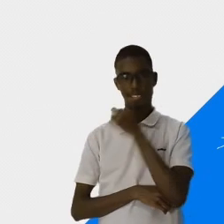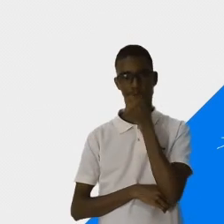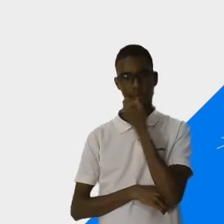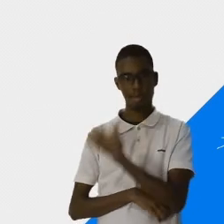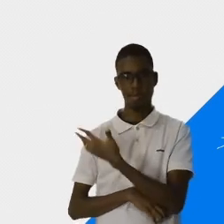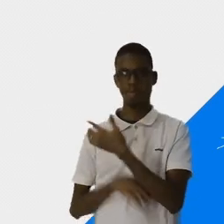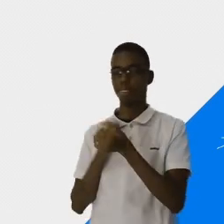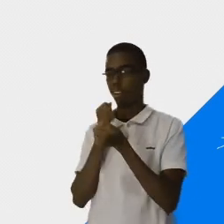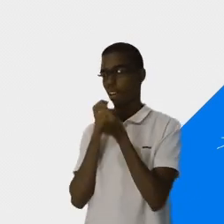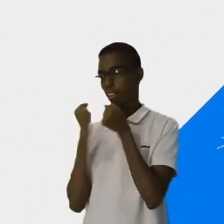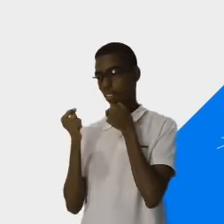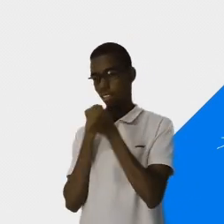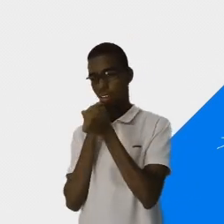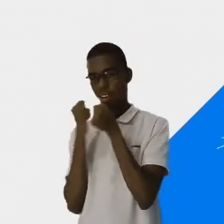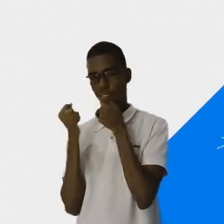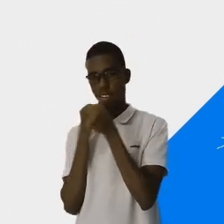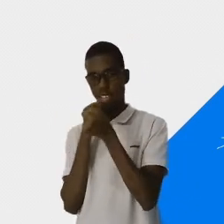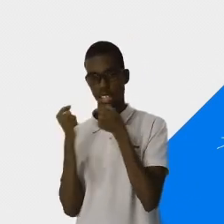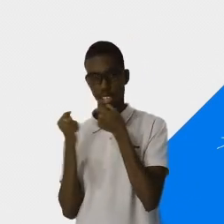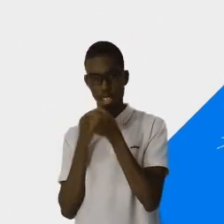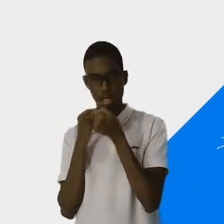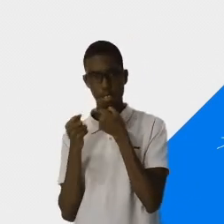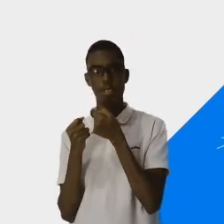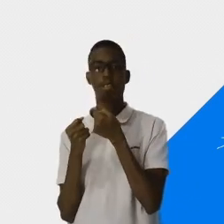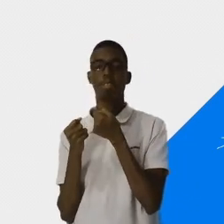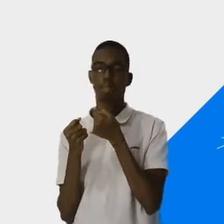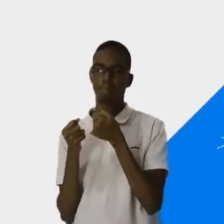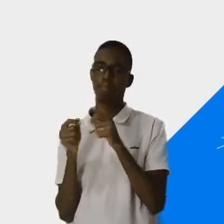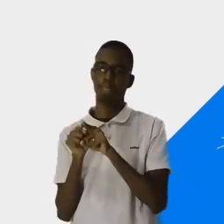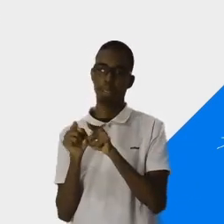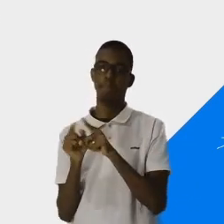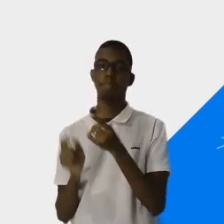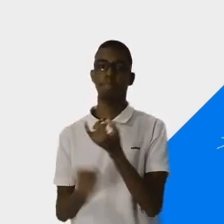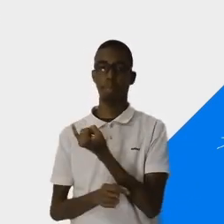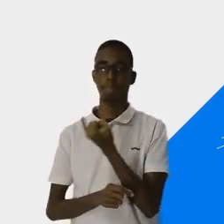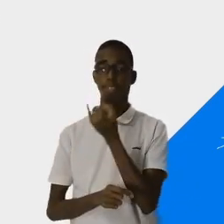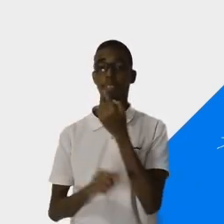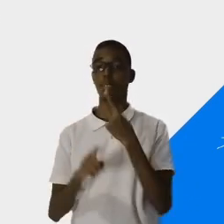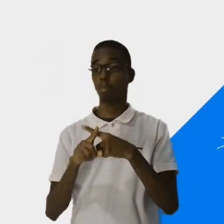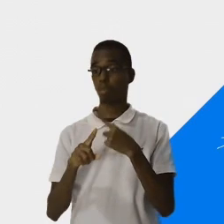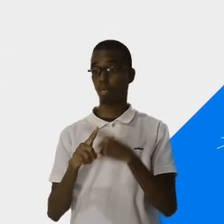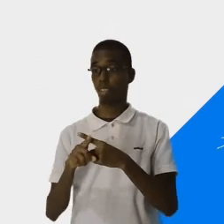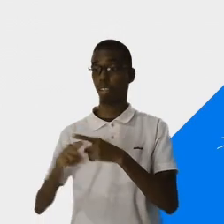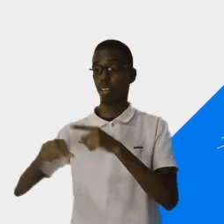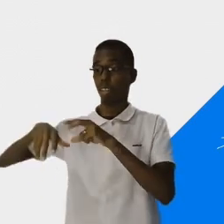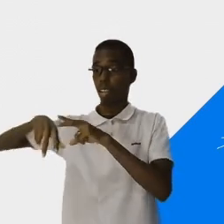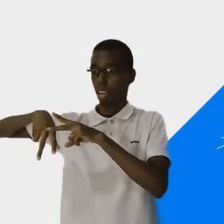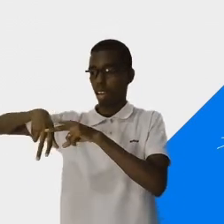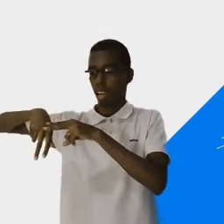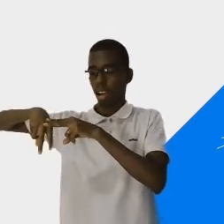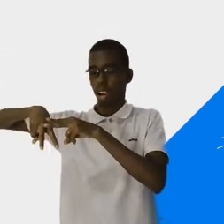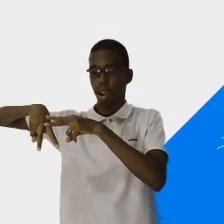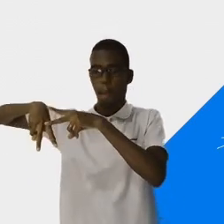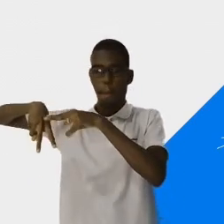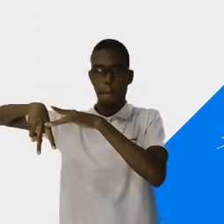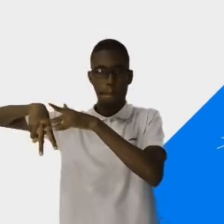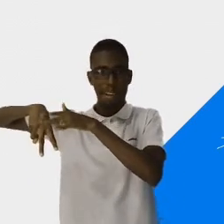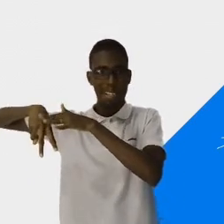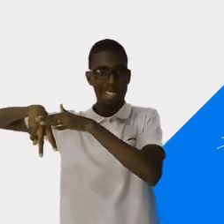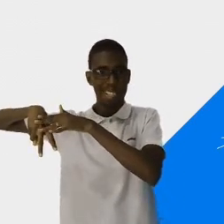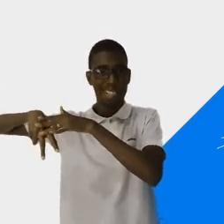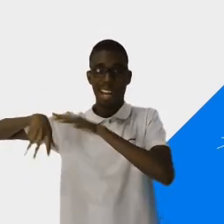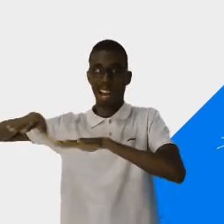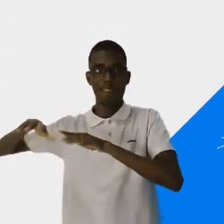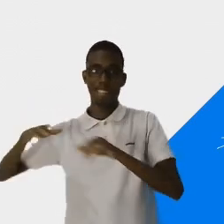rapport, né? Porque esse paciente, muitas vezes, ele não quer ser avaliado, ele não quer estar ali, então,